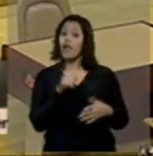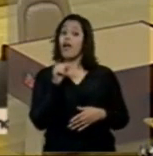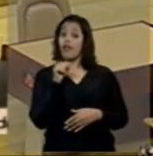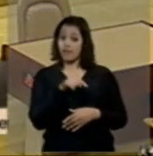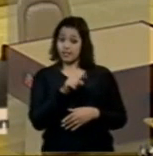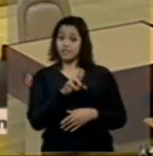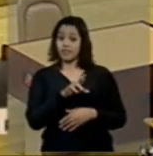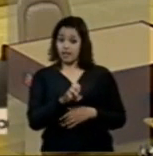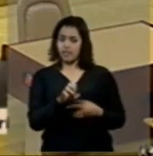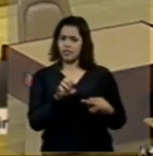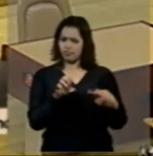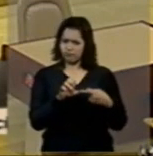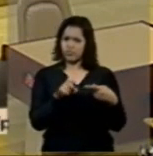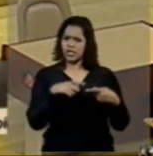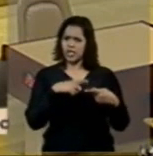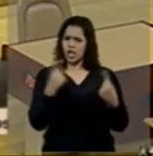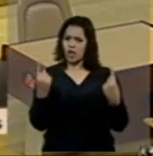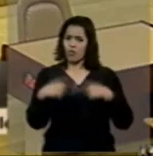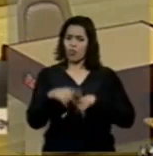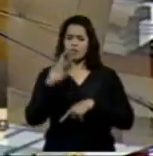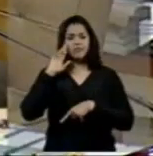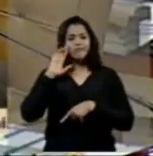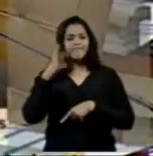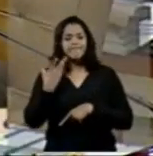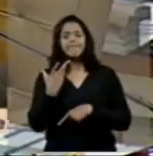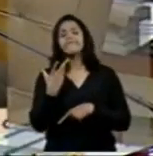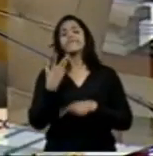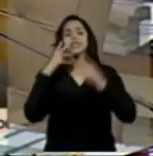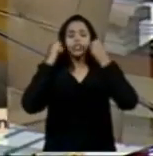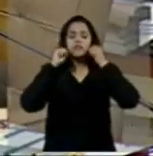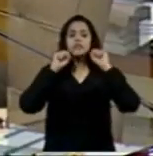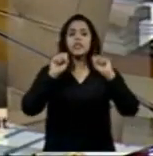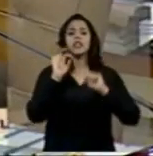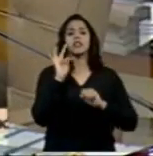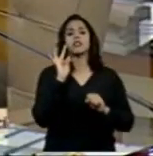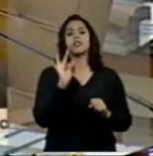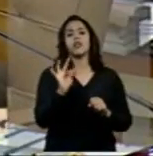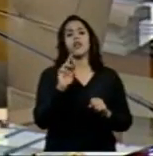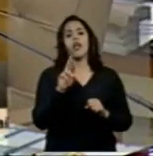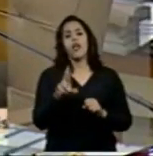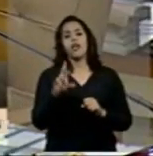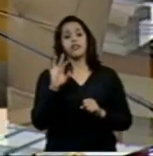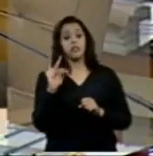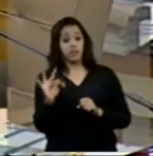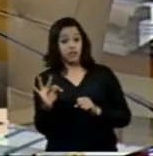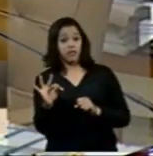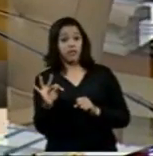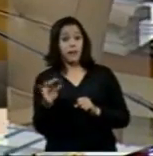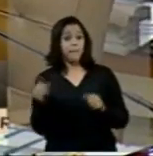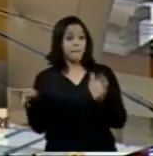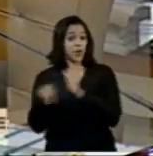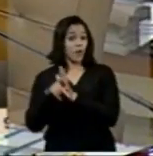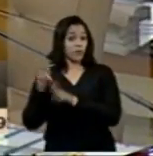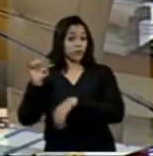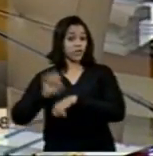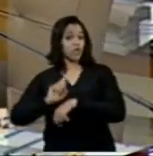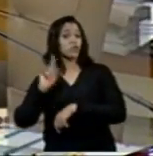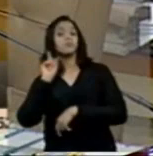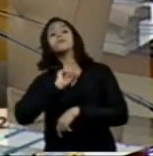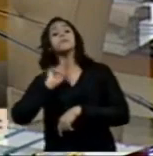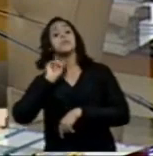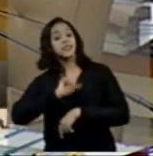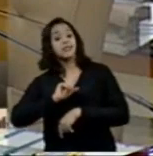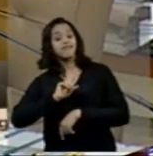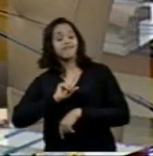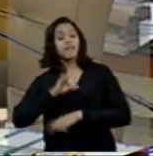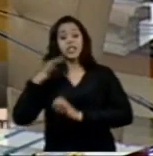sim manejado contra uma decisão do Tribunal Regional do Trabalho Mineiro, que, ao